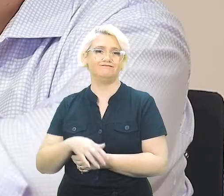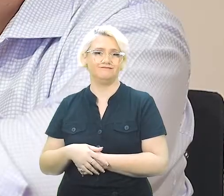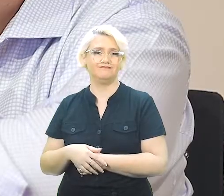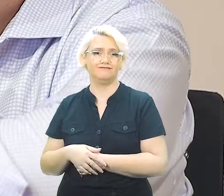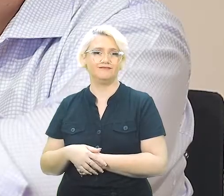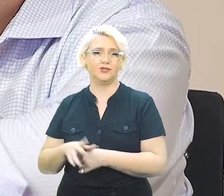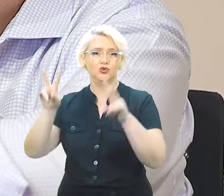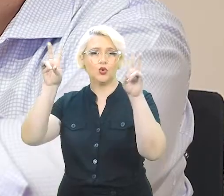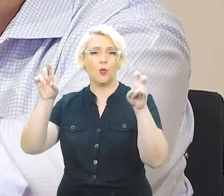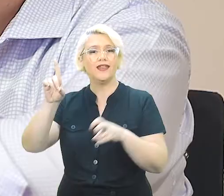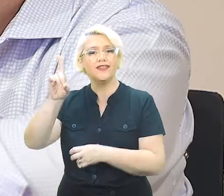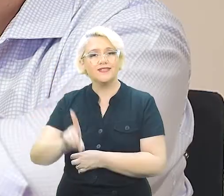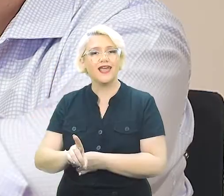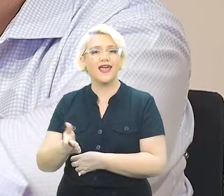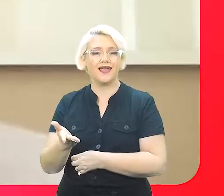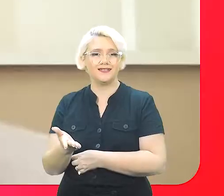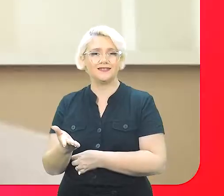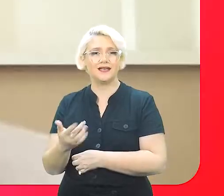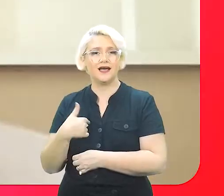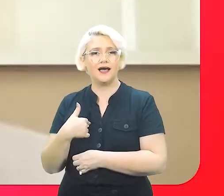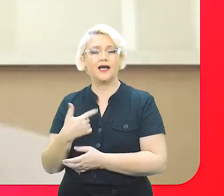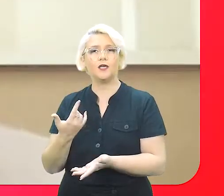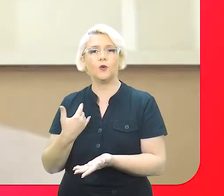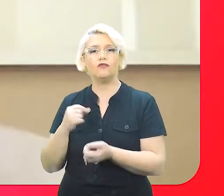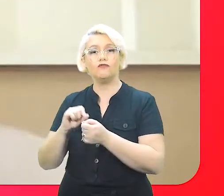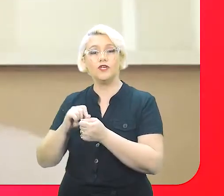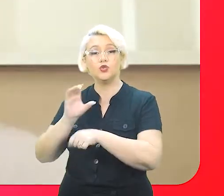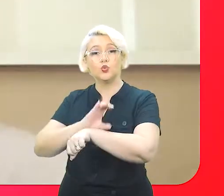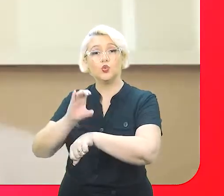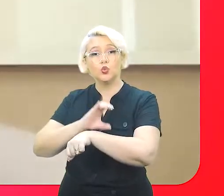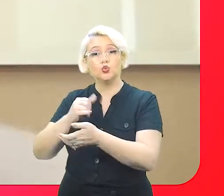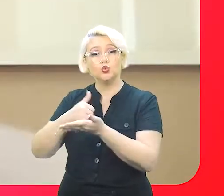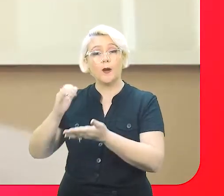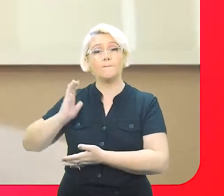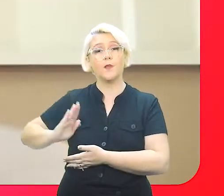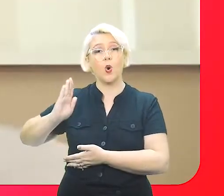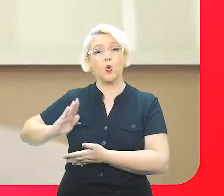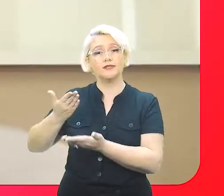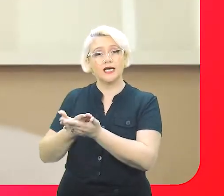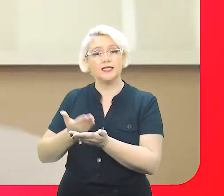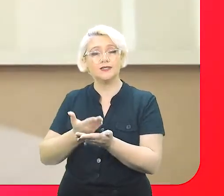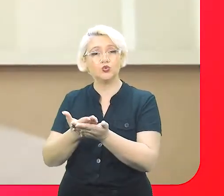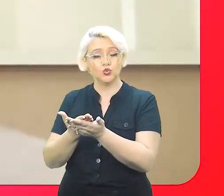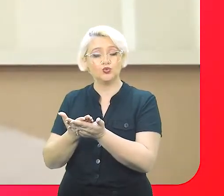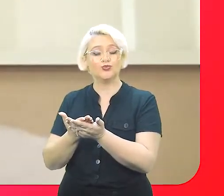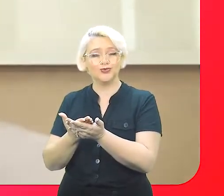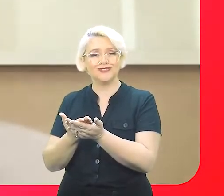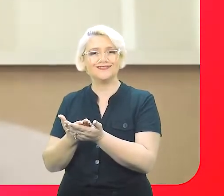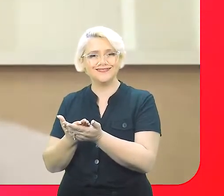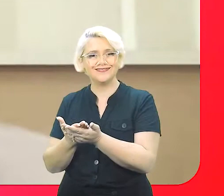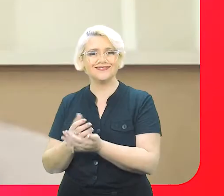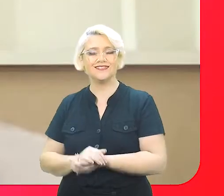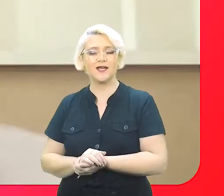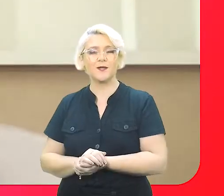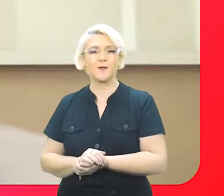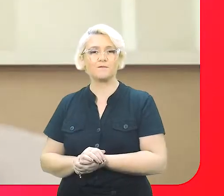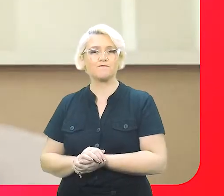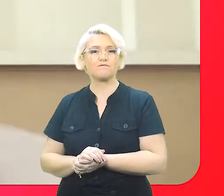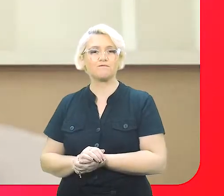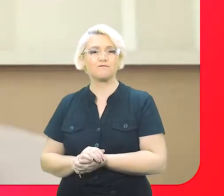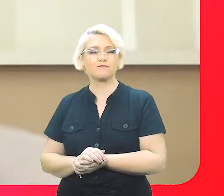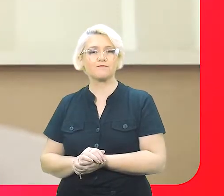a questão da deficiência e me inscrevi numa bolsa de estudos